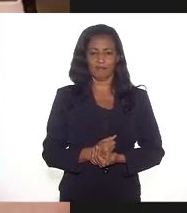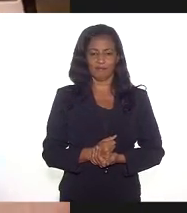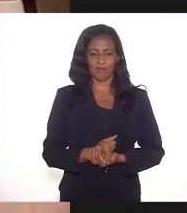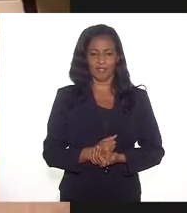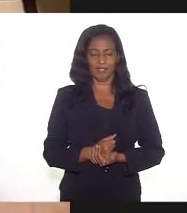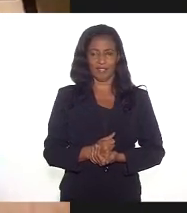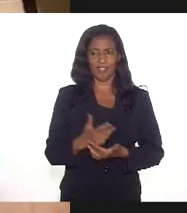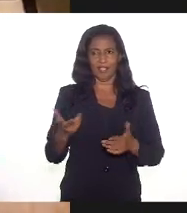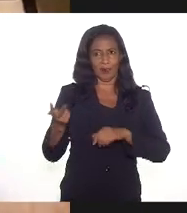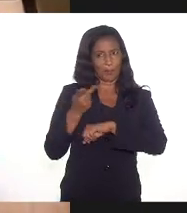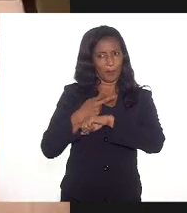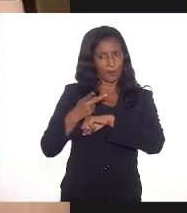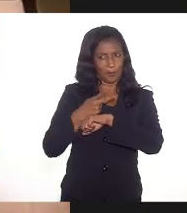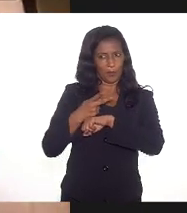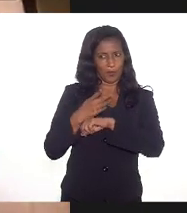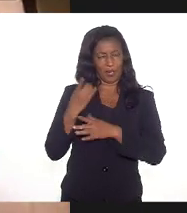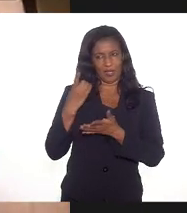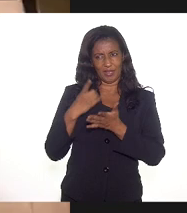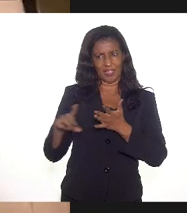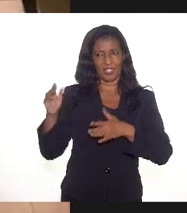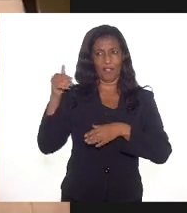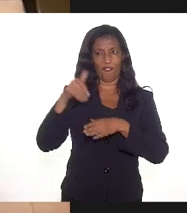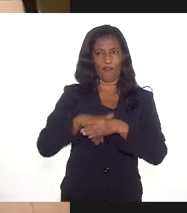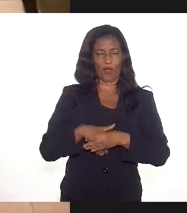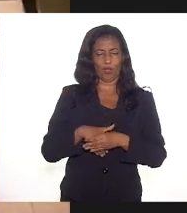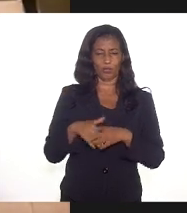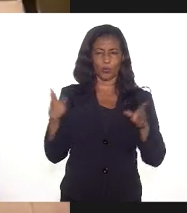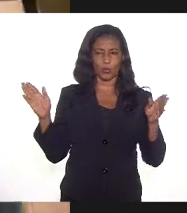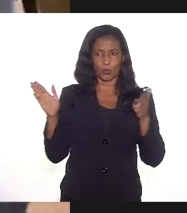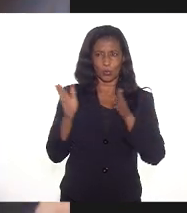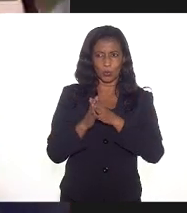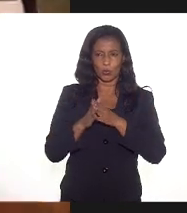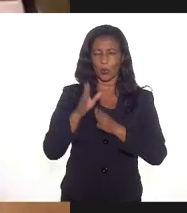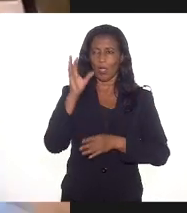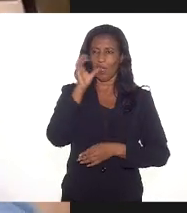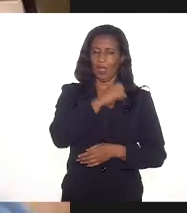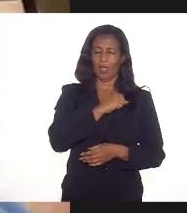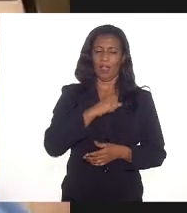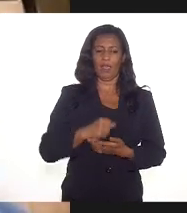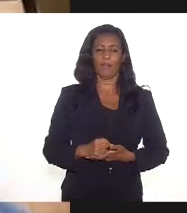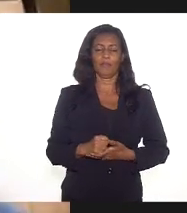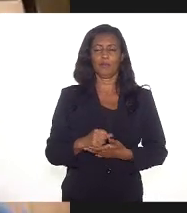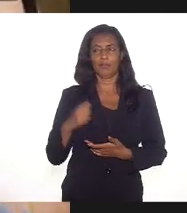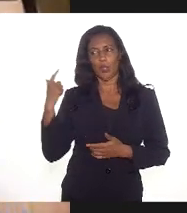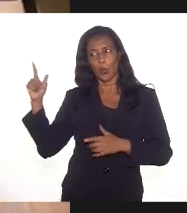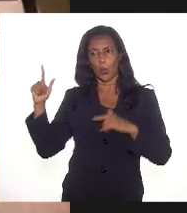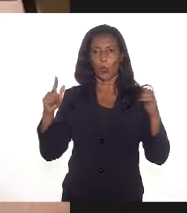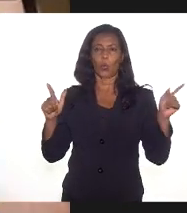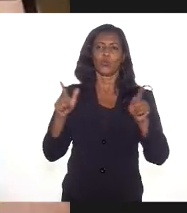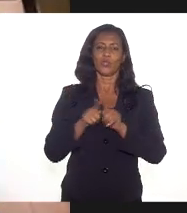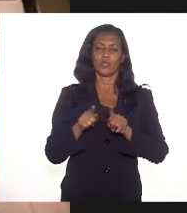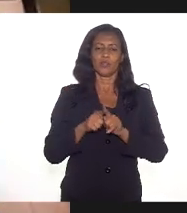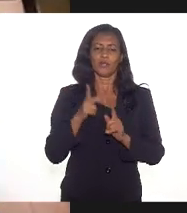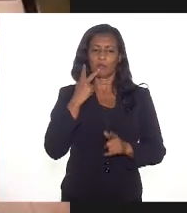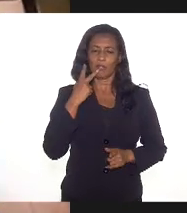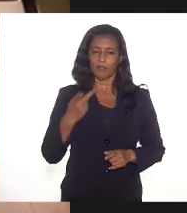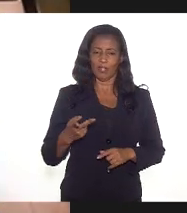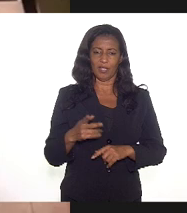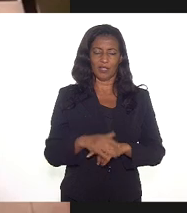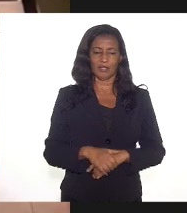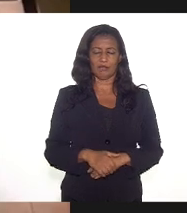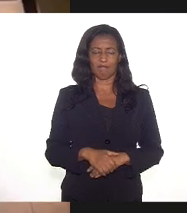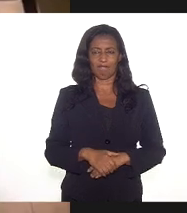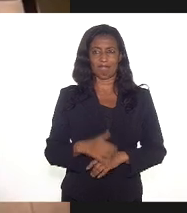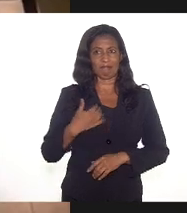gente vai procurar dar nossa declaração de voto o quanto antes possível para que os companheiros possam falar, né? É assim,